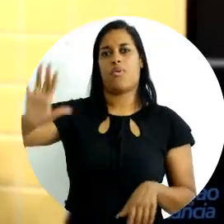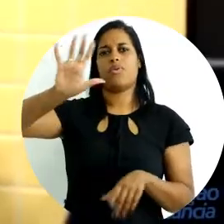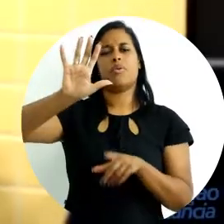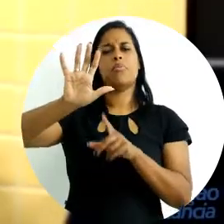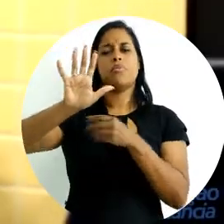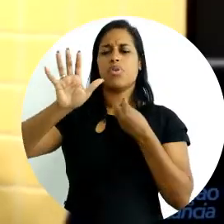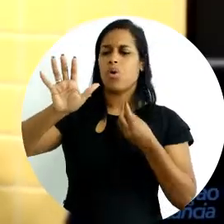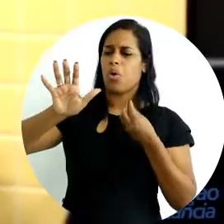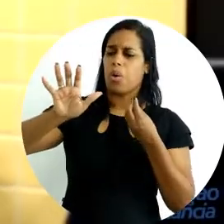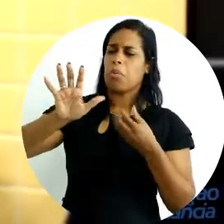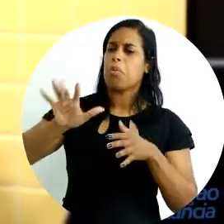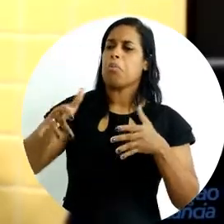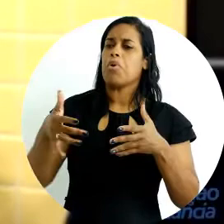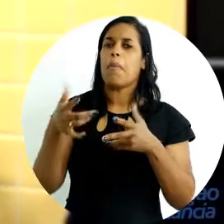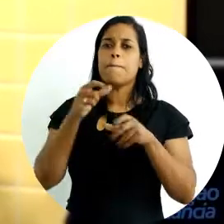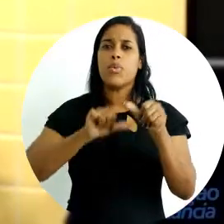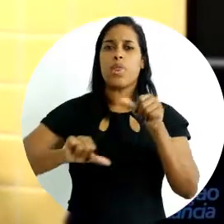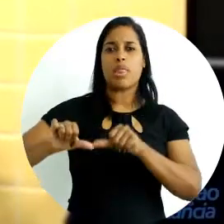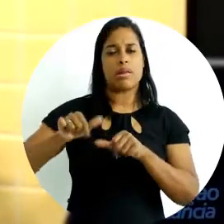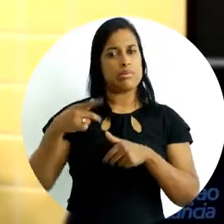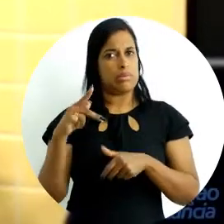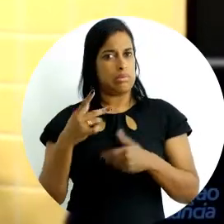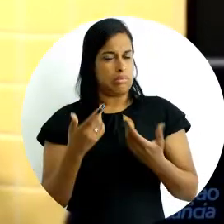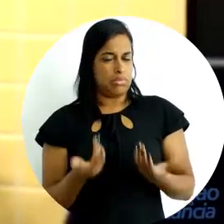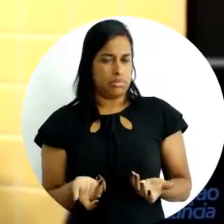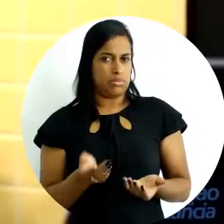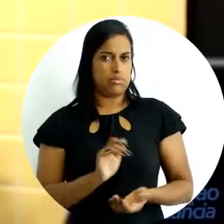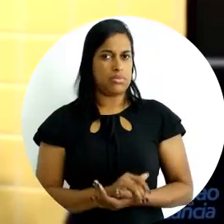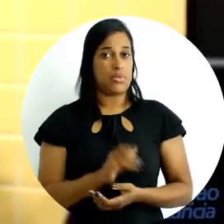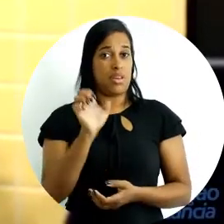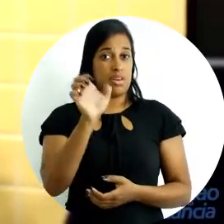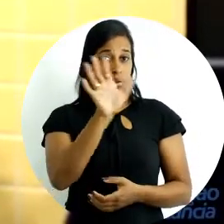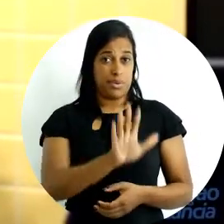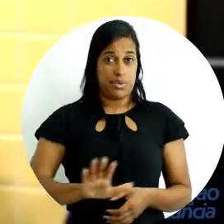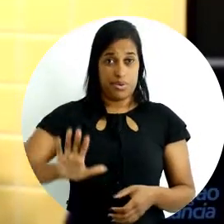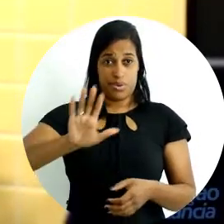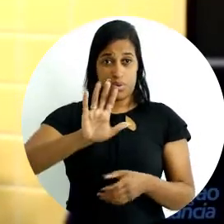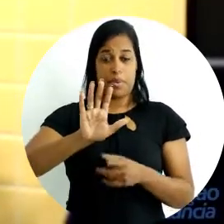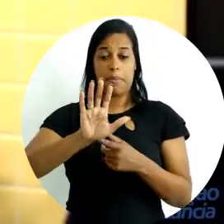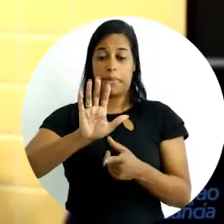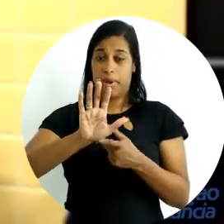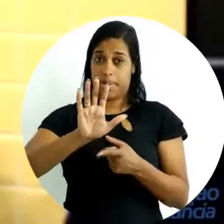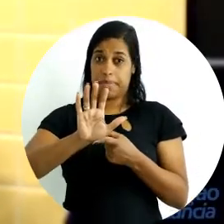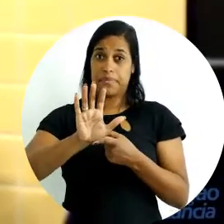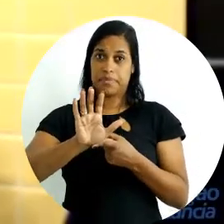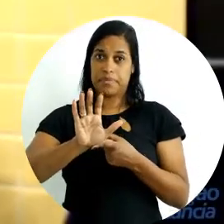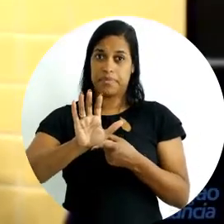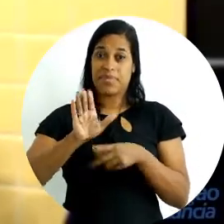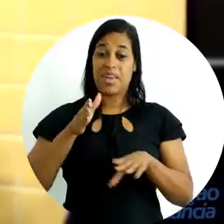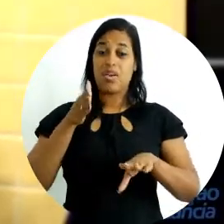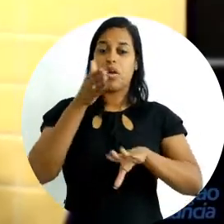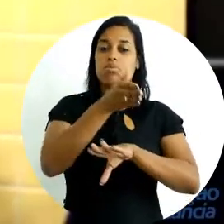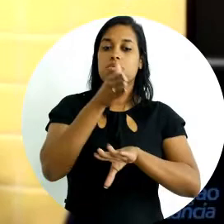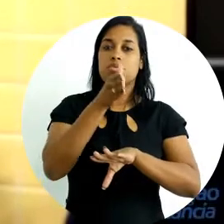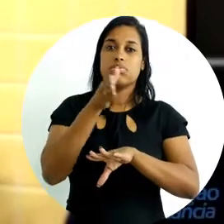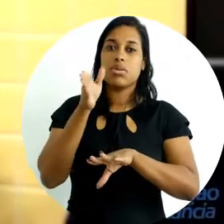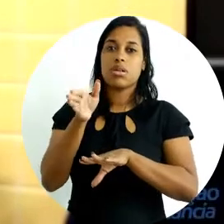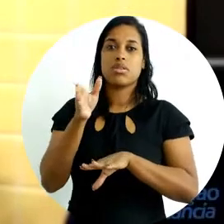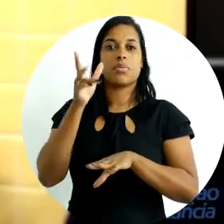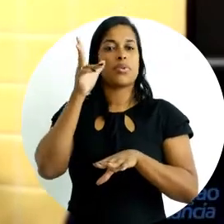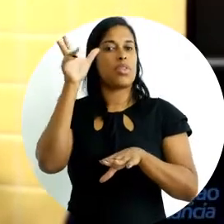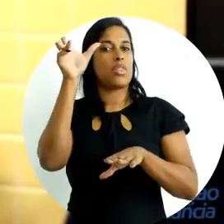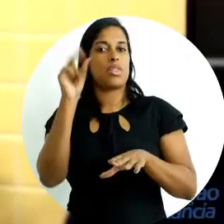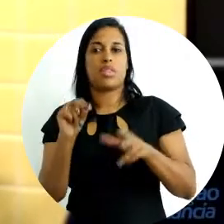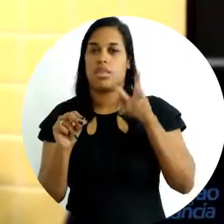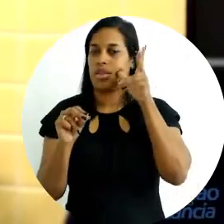Europa. Como assim, Valderese? Que mudança de mentalidade foi essa? A Europa, ela foi